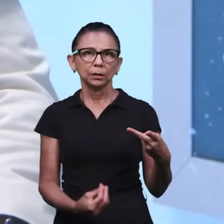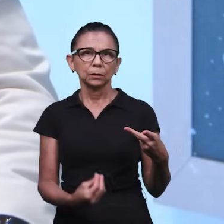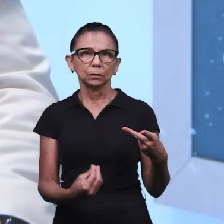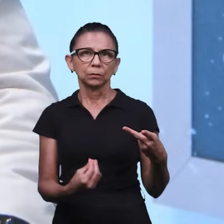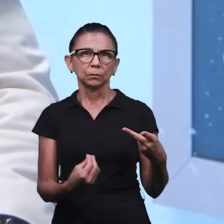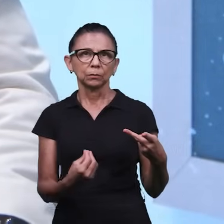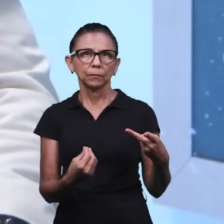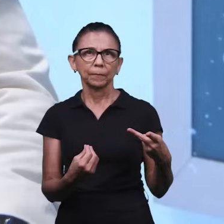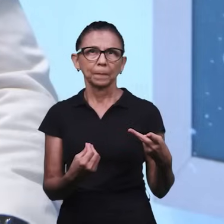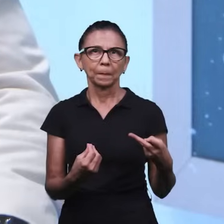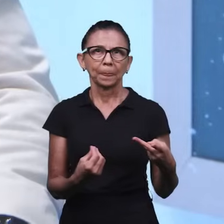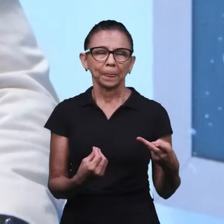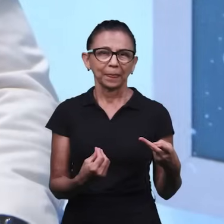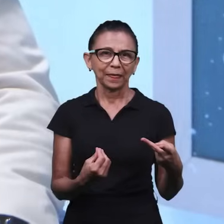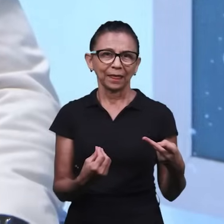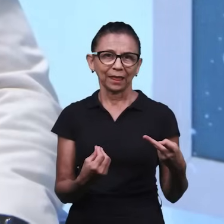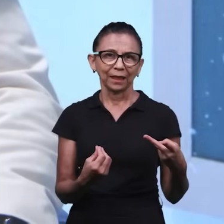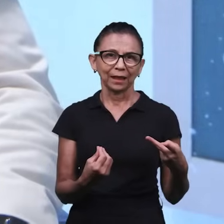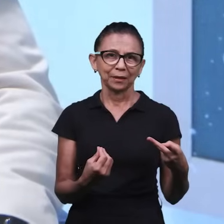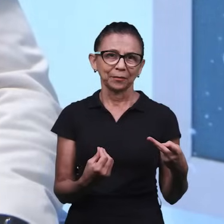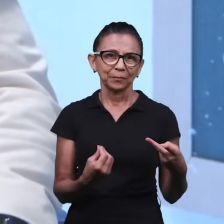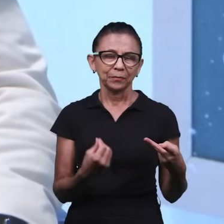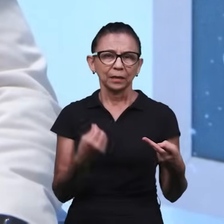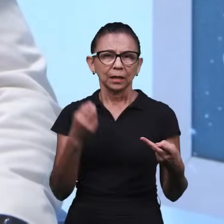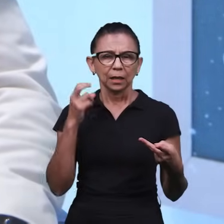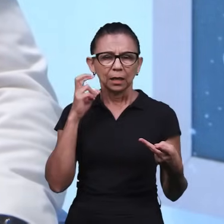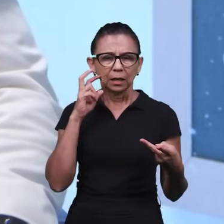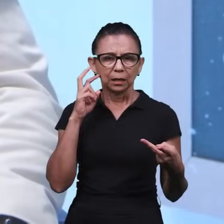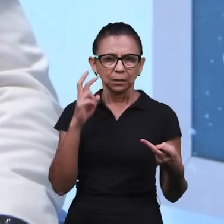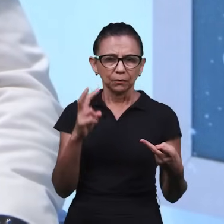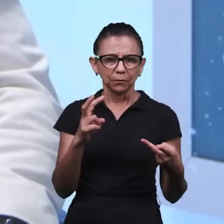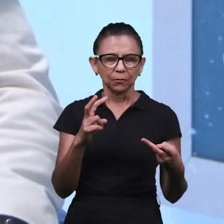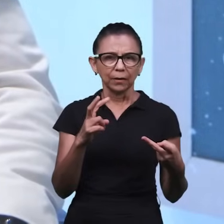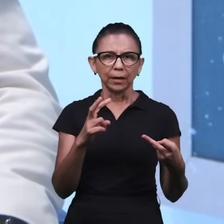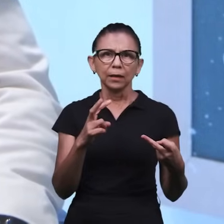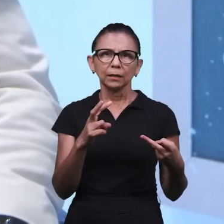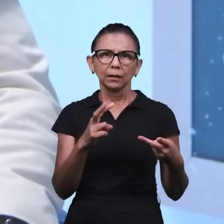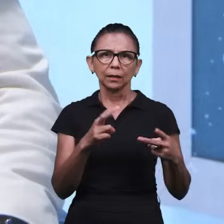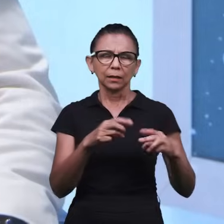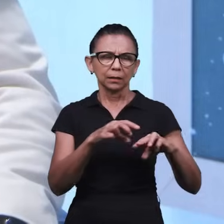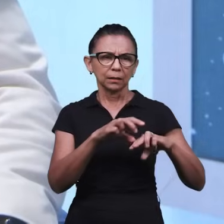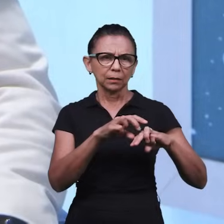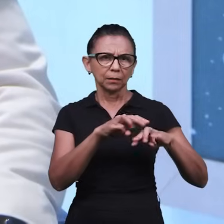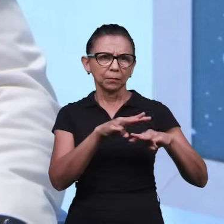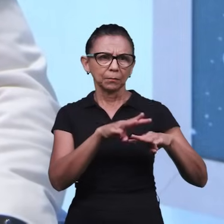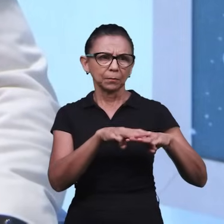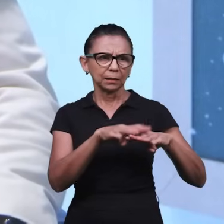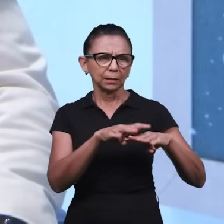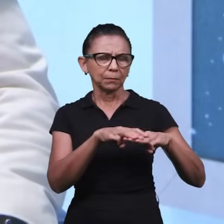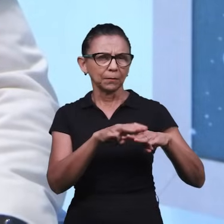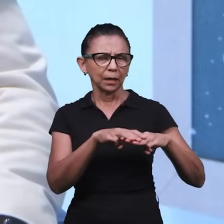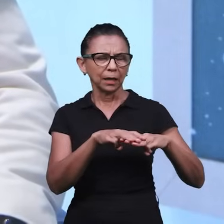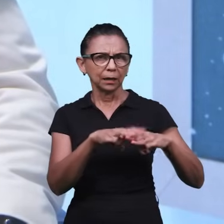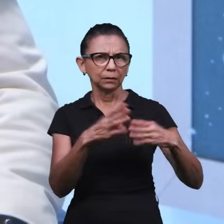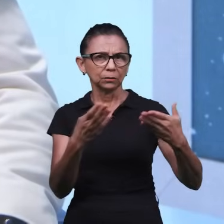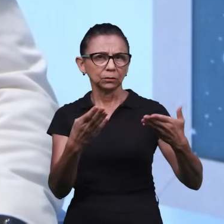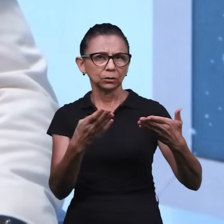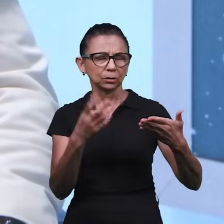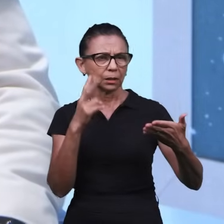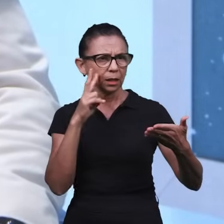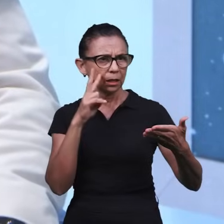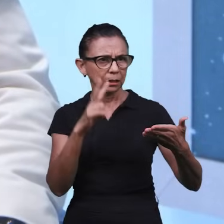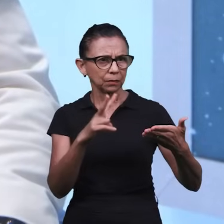cabeça. E aí você exigir que ele coloque todo o passo a passo ali, para ele é custoso, porque ele pensa, não, isso é tão fácil que eu vou botar só a